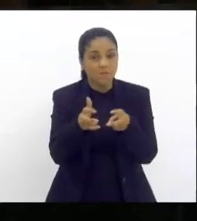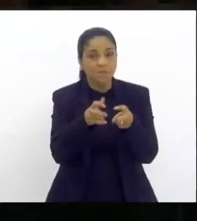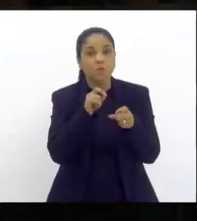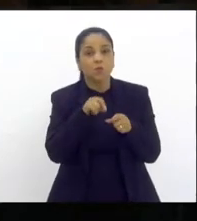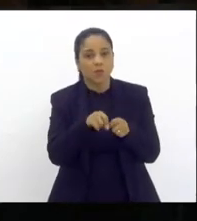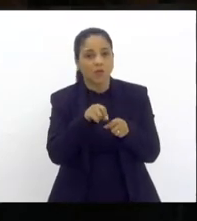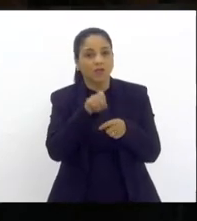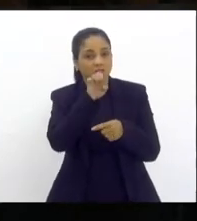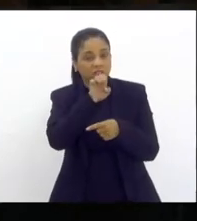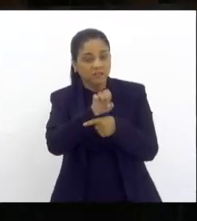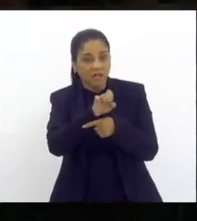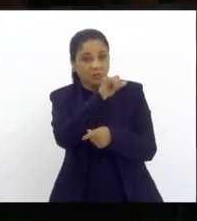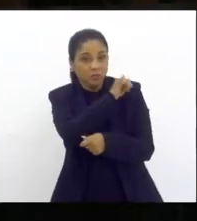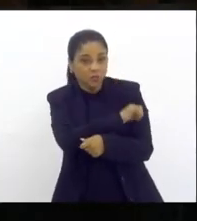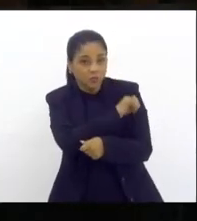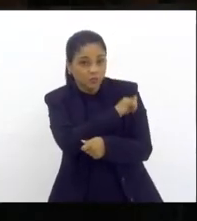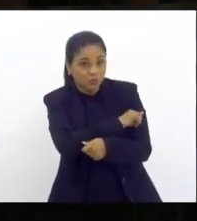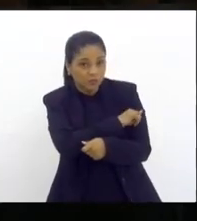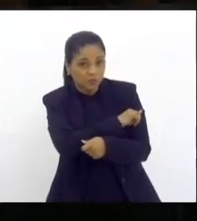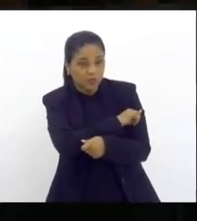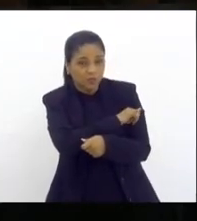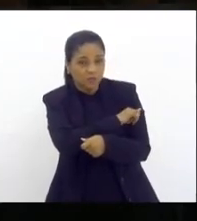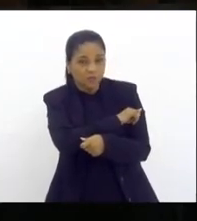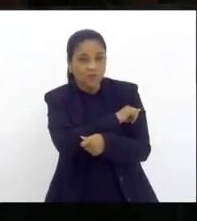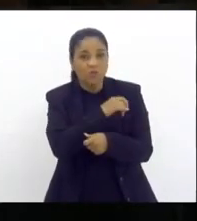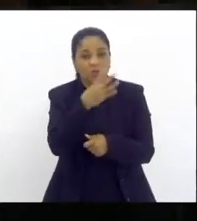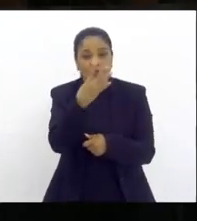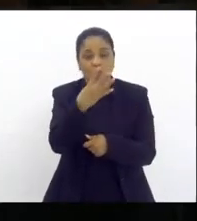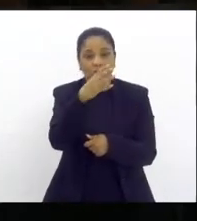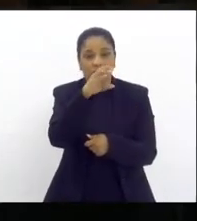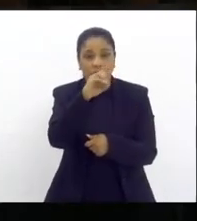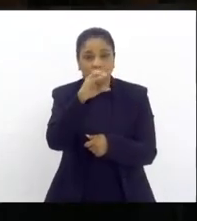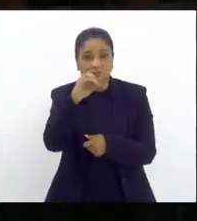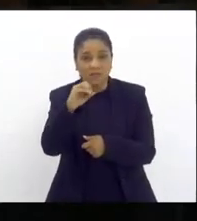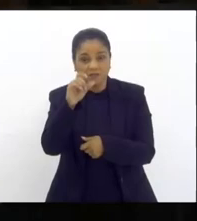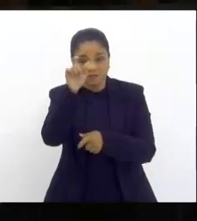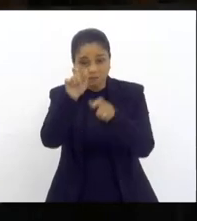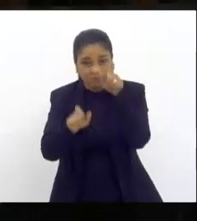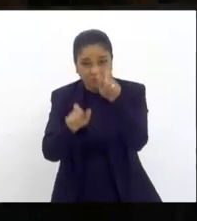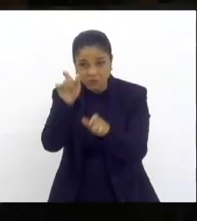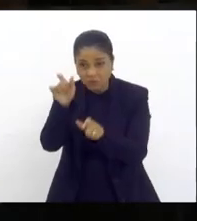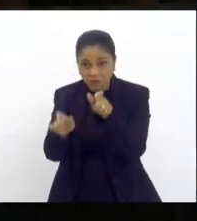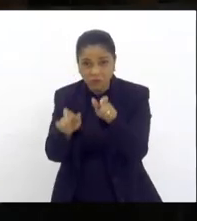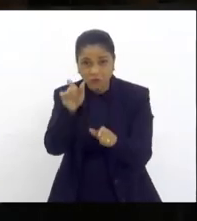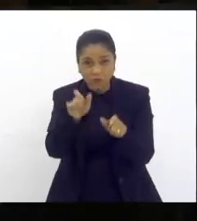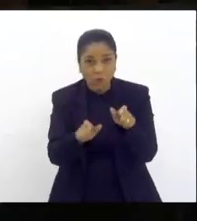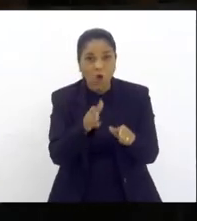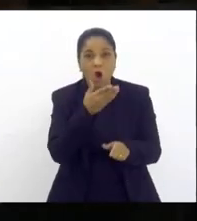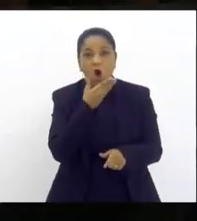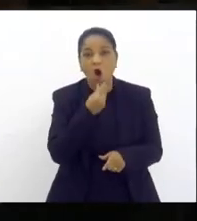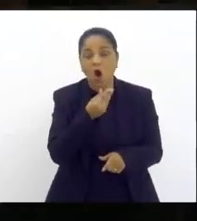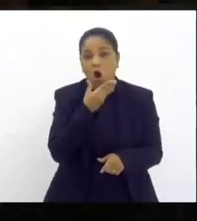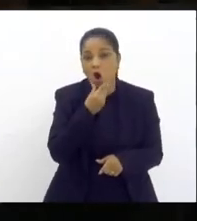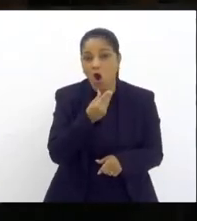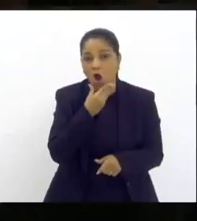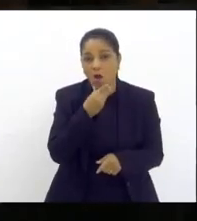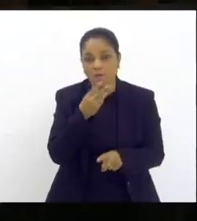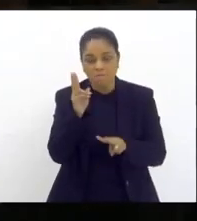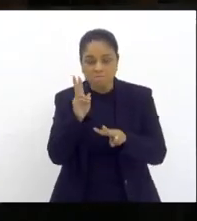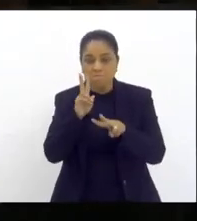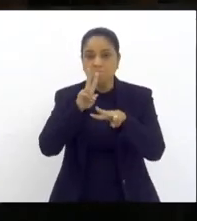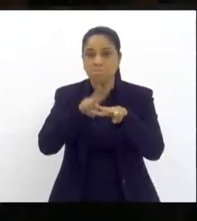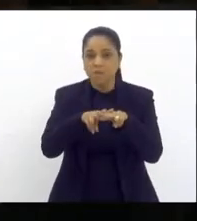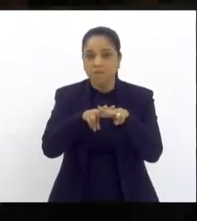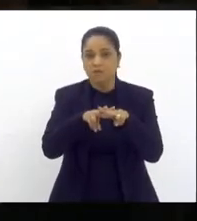estado do Rio de Janeiro, foram mais de 400 pessoas, cerca de 450 homens apreendidos